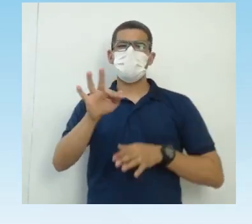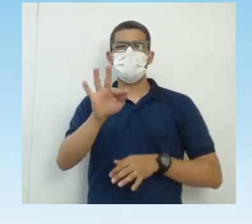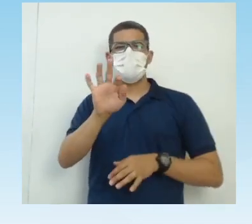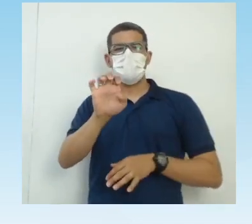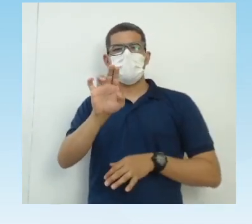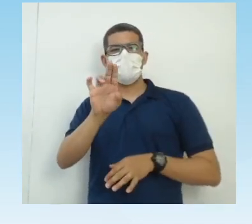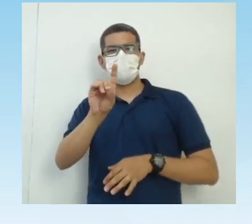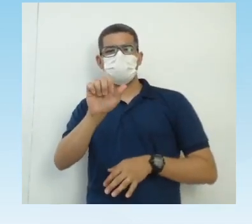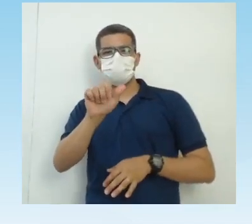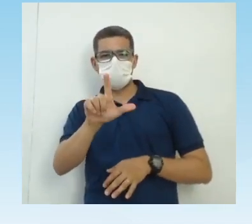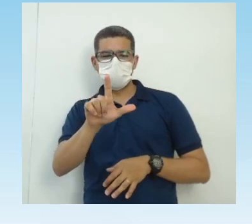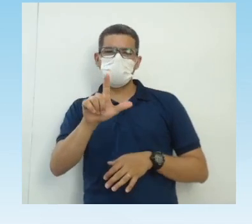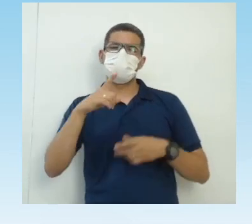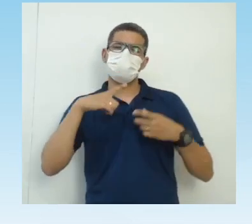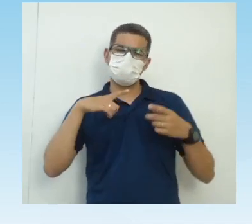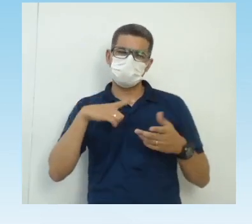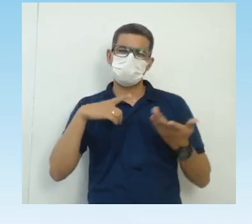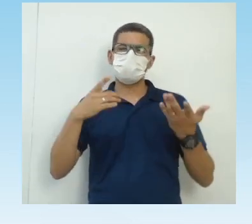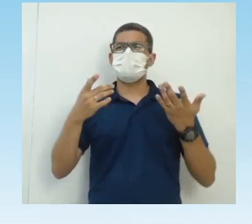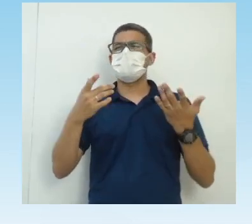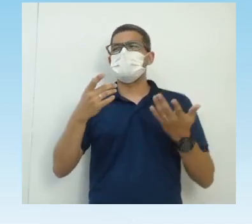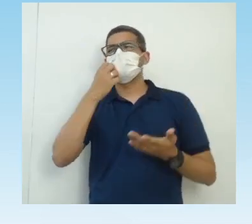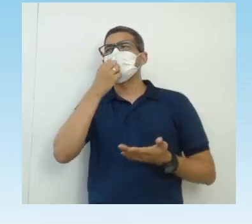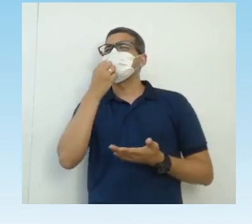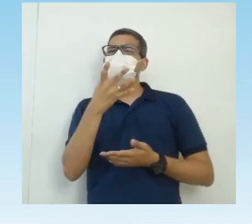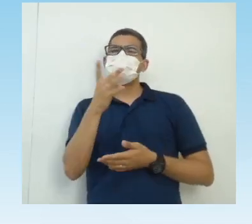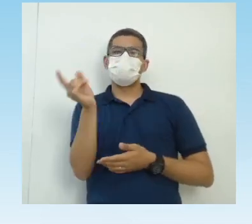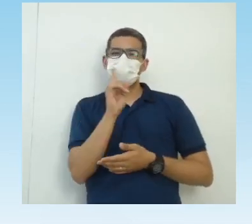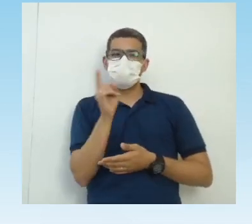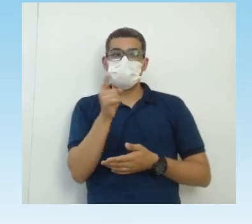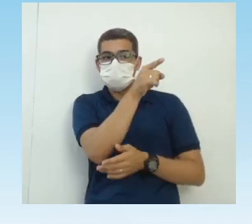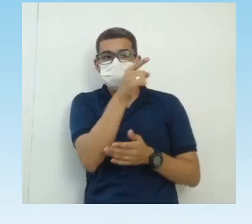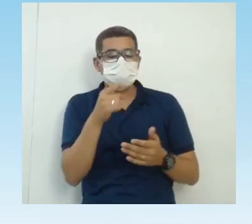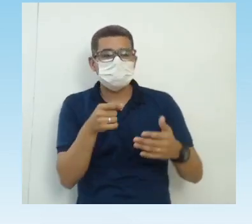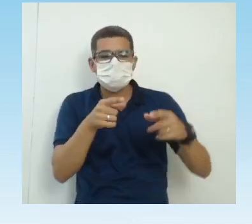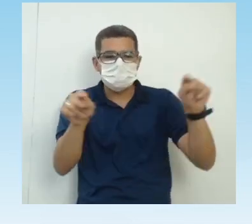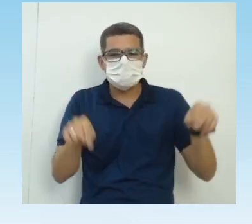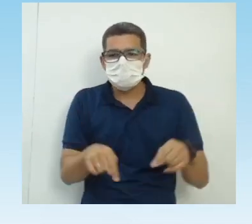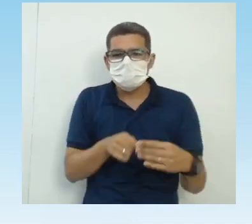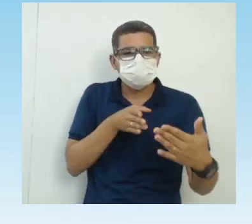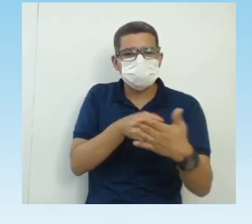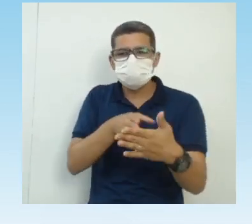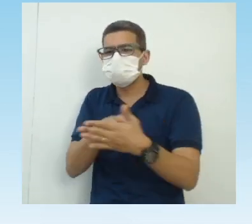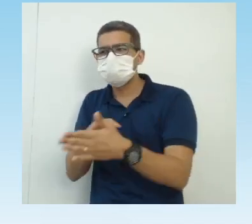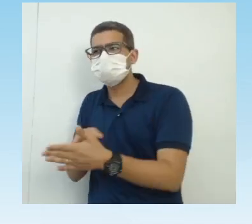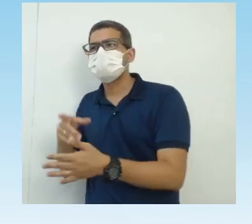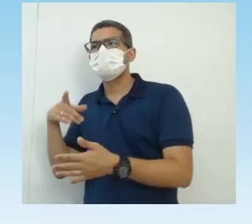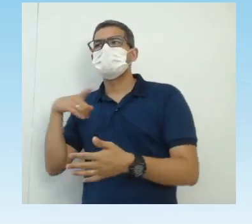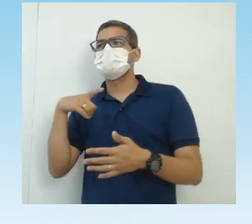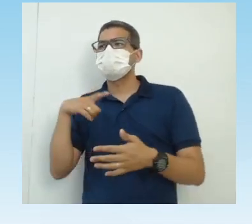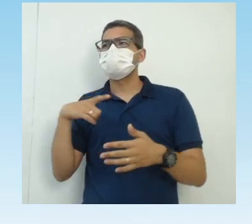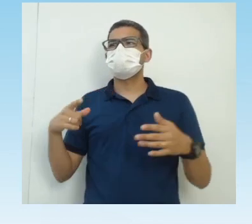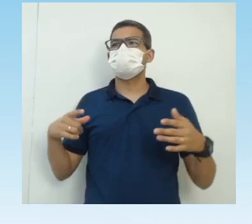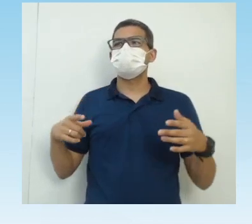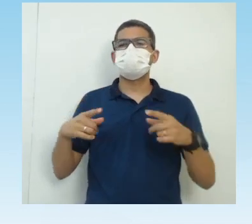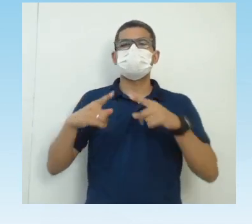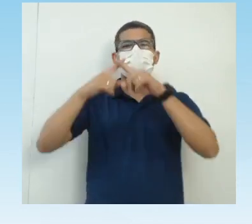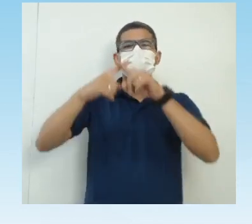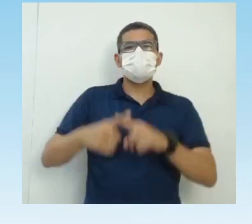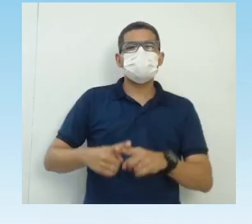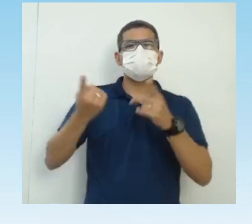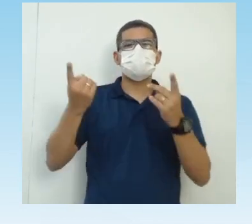não está mais tão favorável, não tem mais terra para quem queira, já está rolando as cruzadas, né, já rolou o cisma da